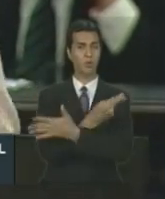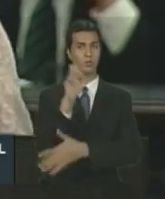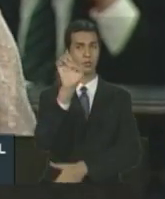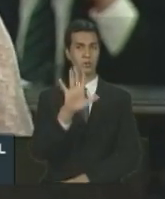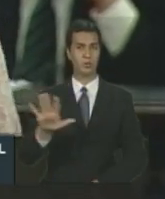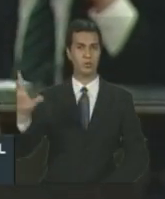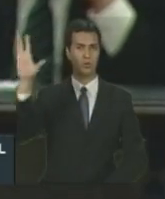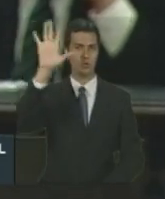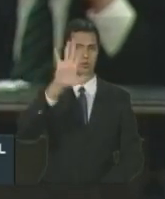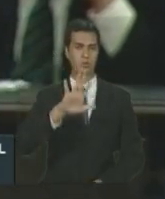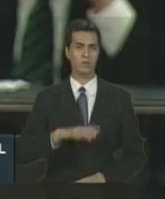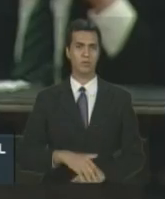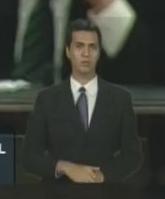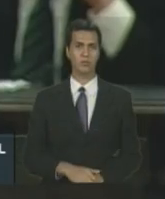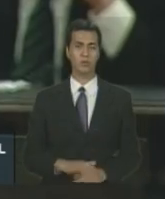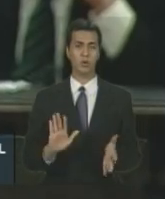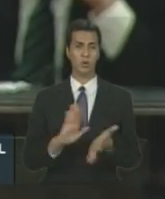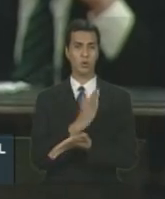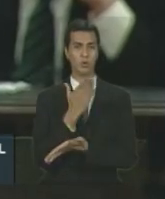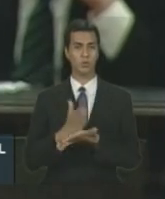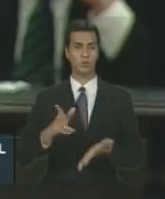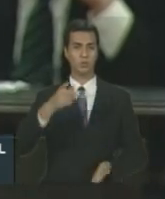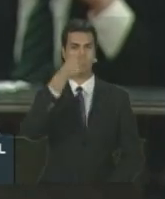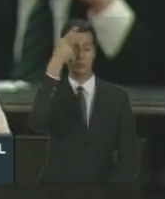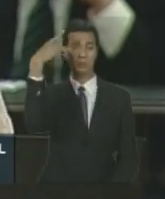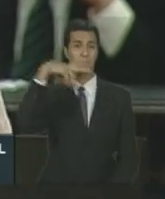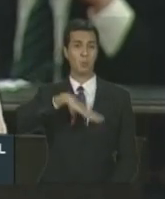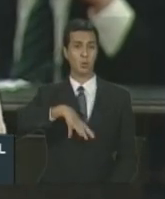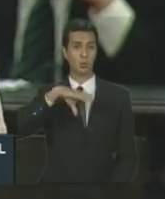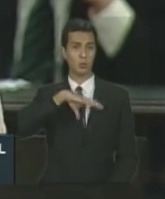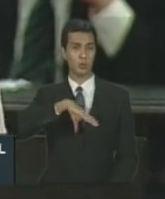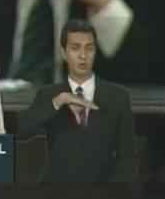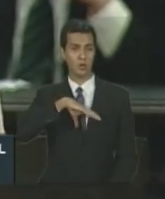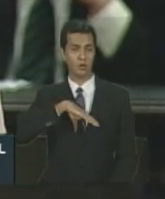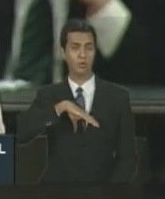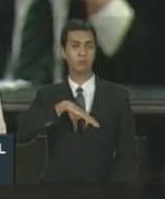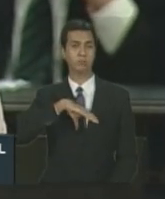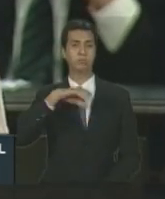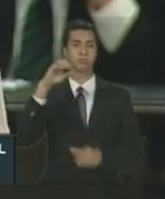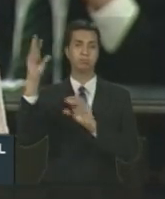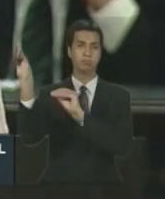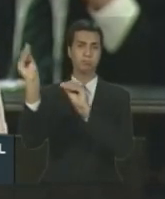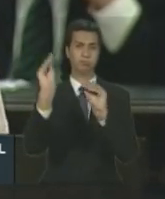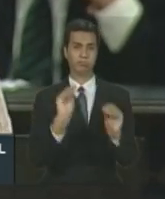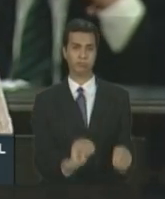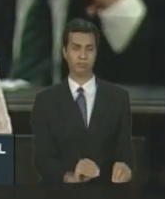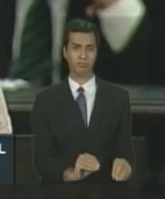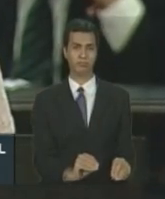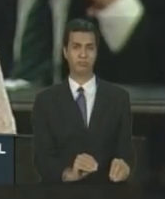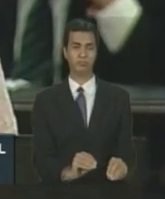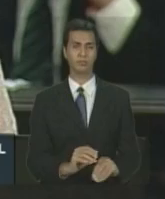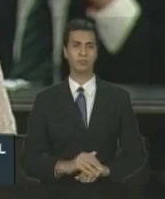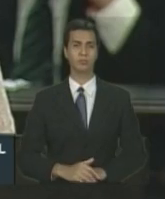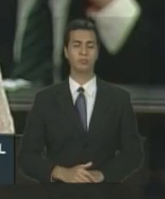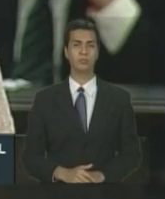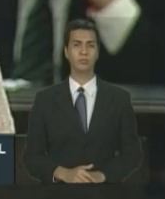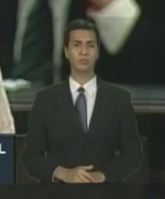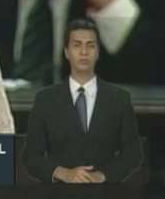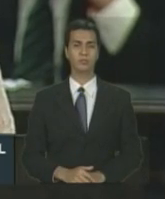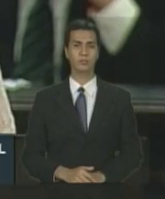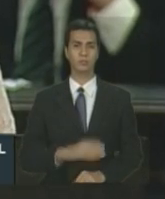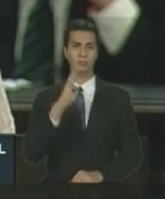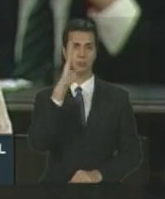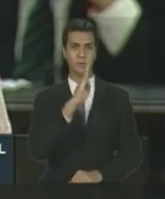Uma parte dos portugueses que vieram para o Brasil eram cristãos novos.